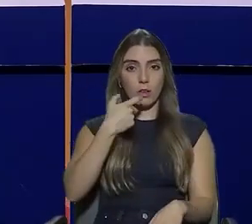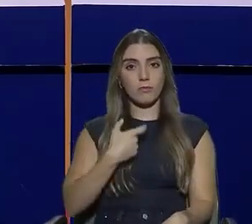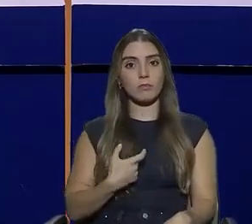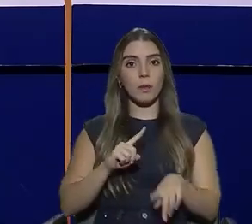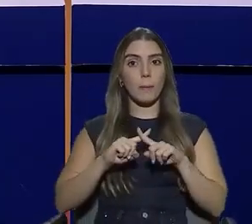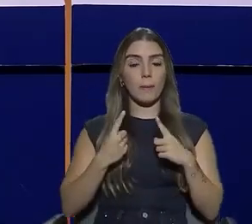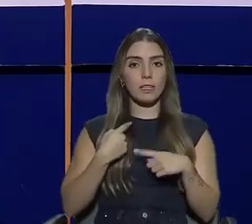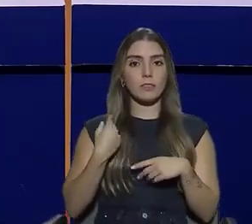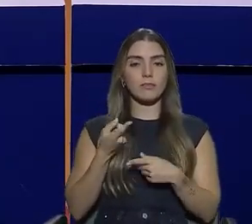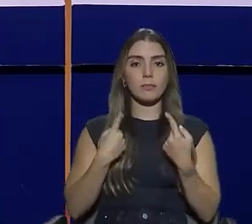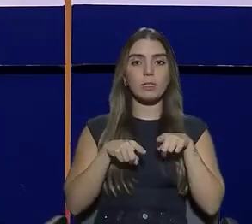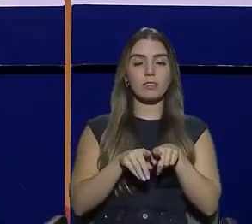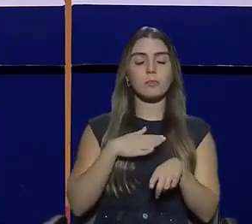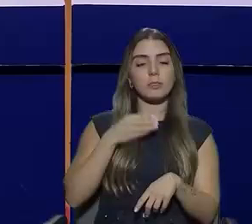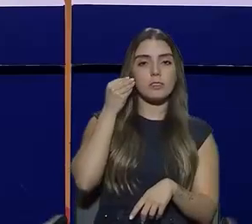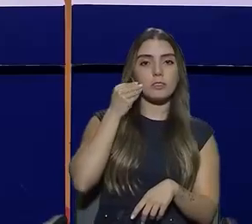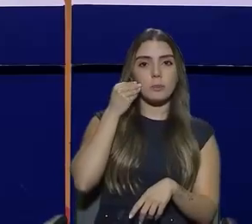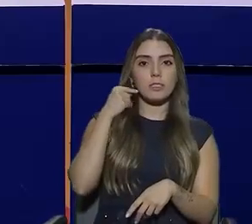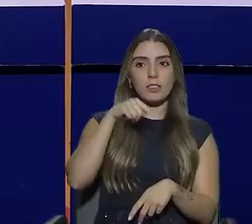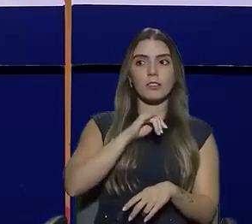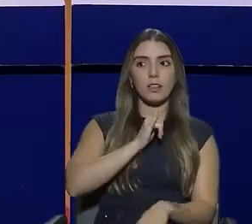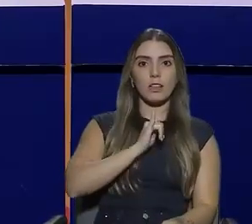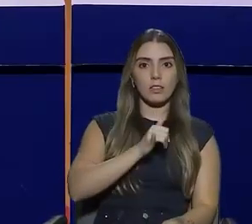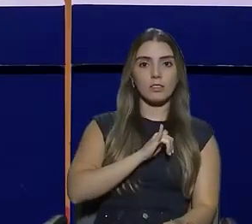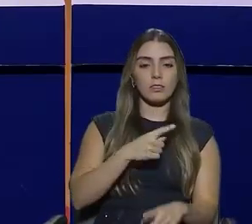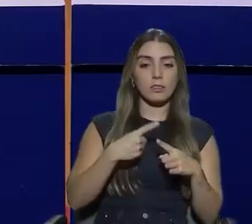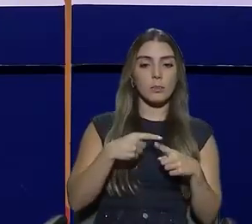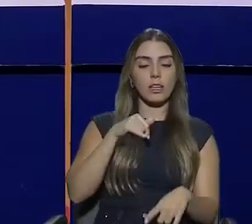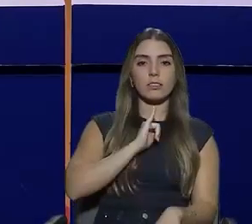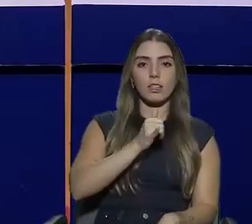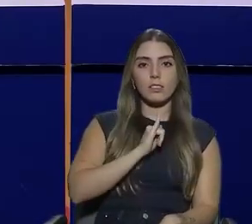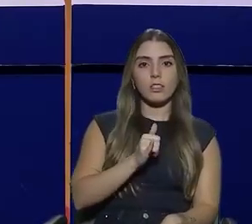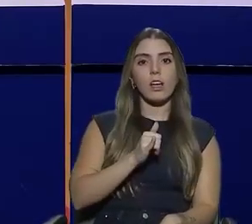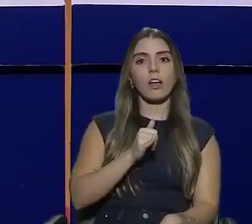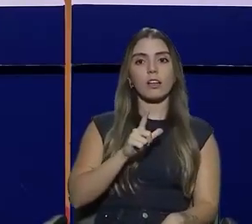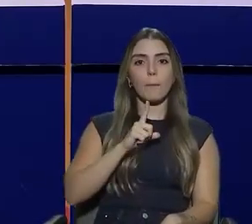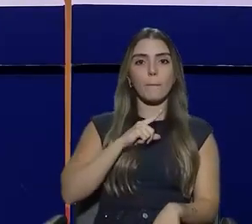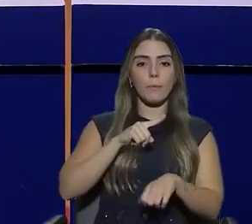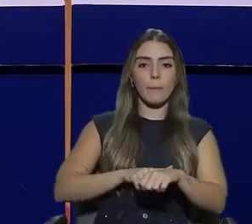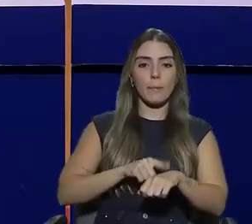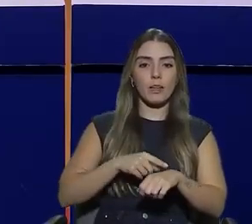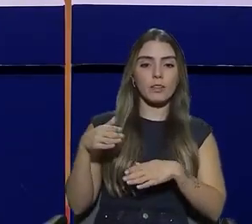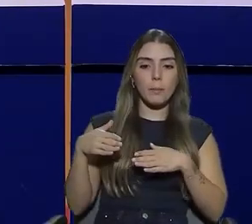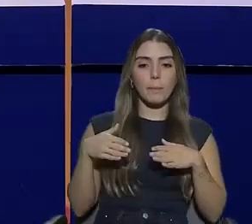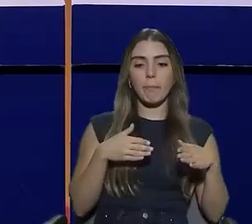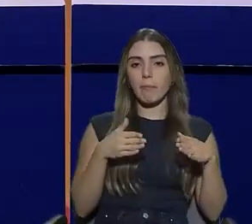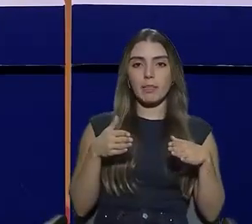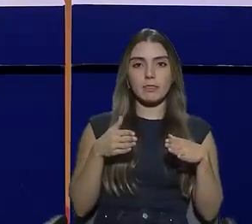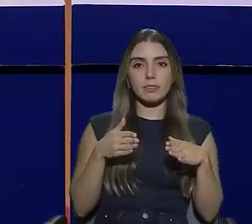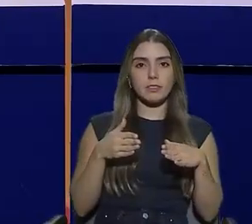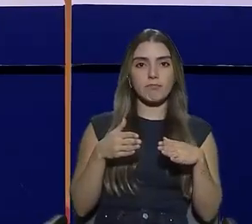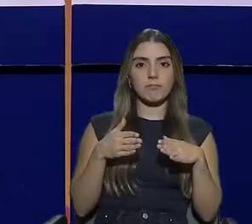a minha experiência para a narradora, porque ela vai fazer um rito de passagem, um rito de morte, e